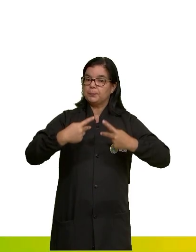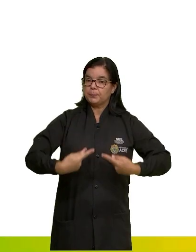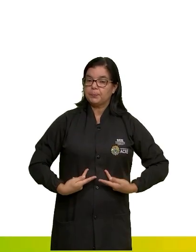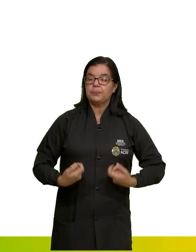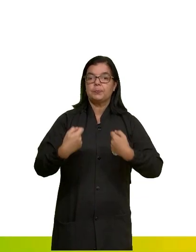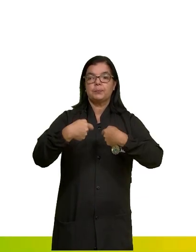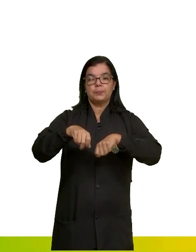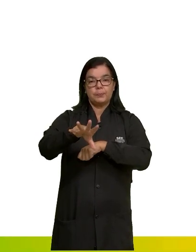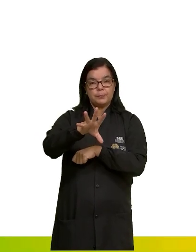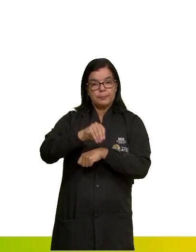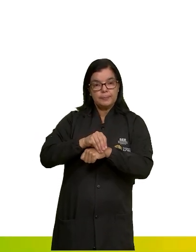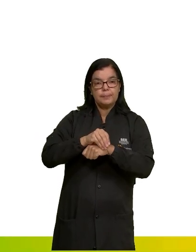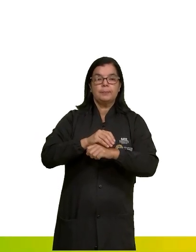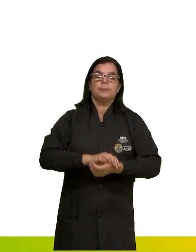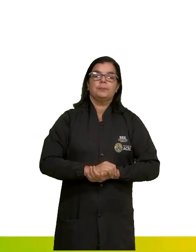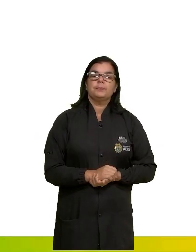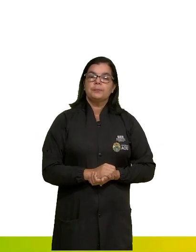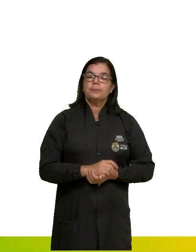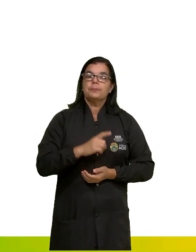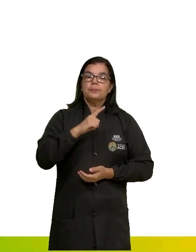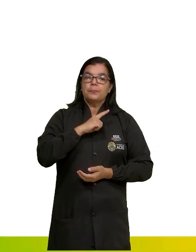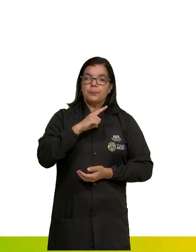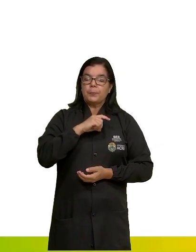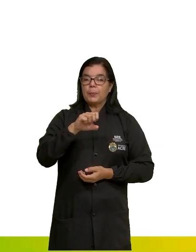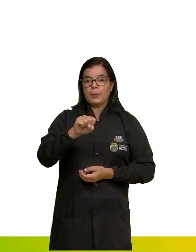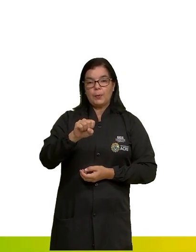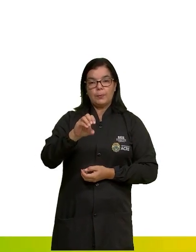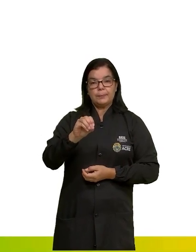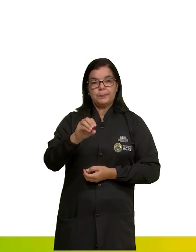deve adotar. E temos os mitos